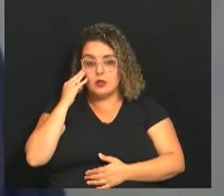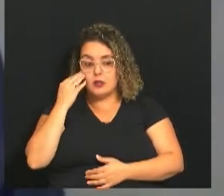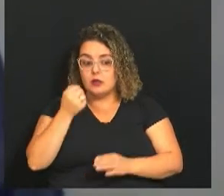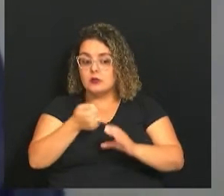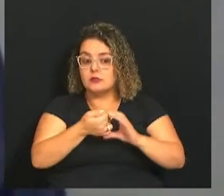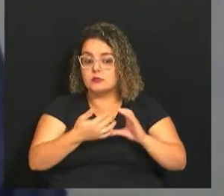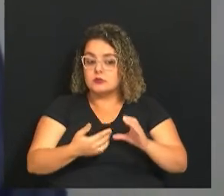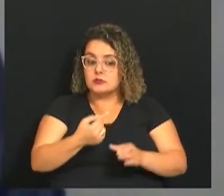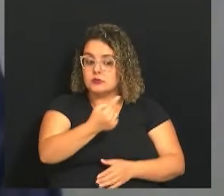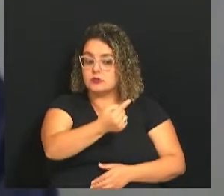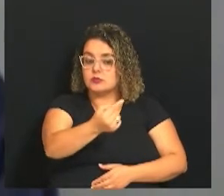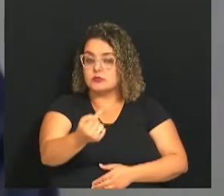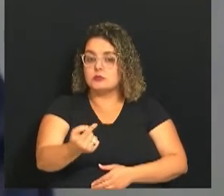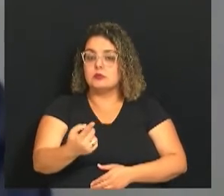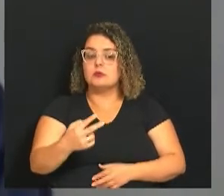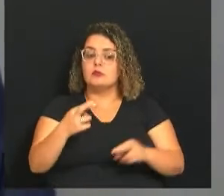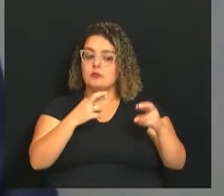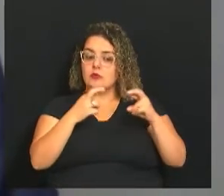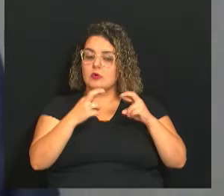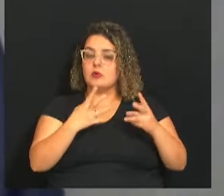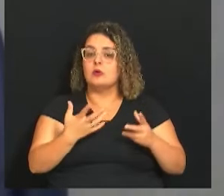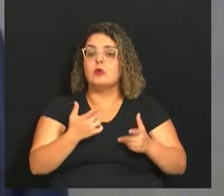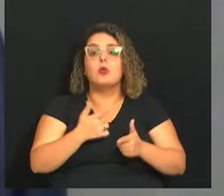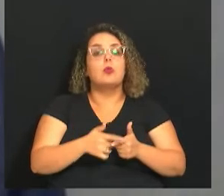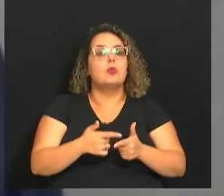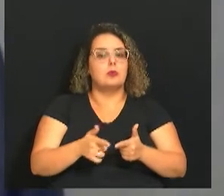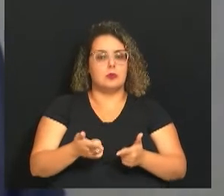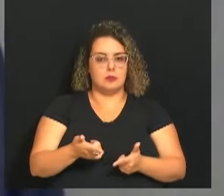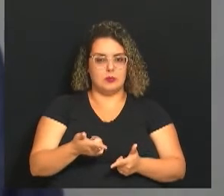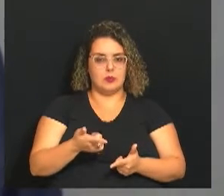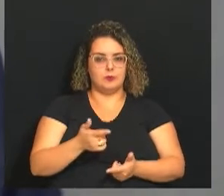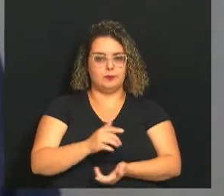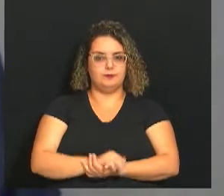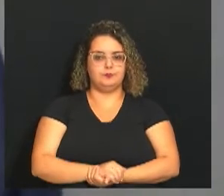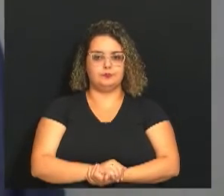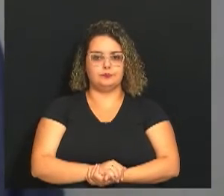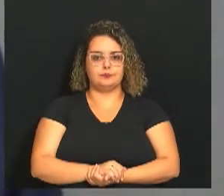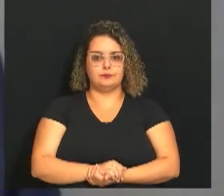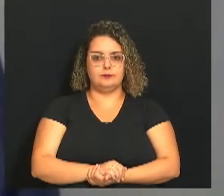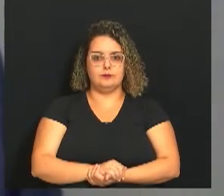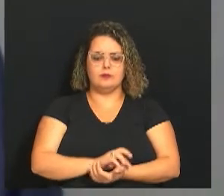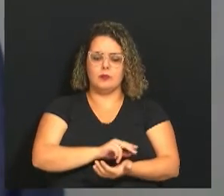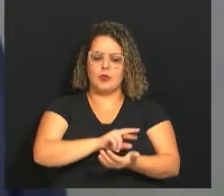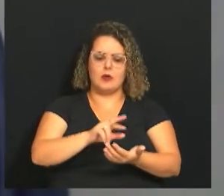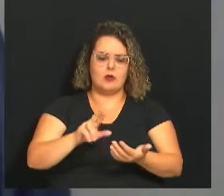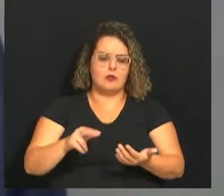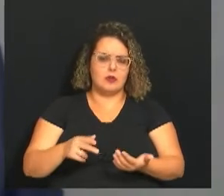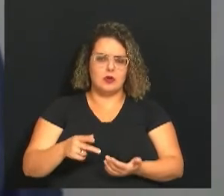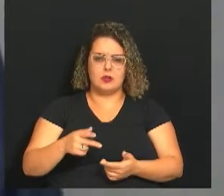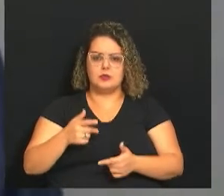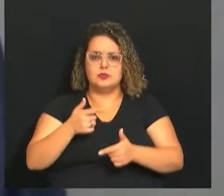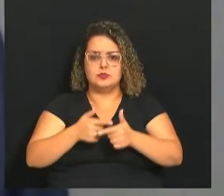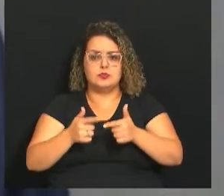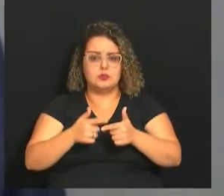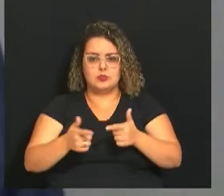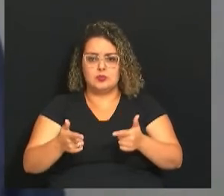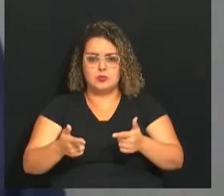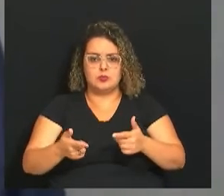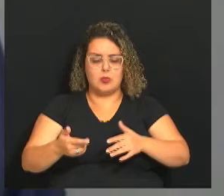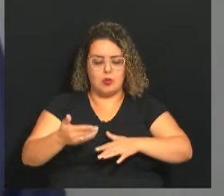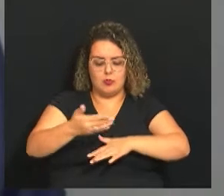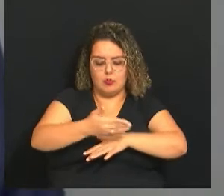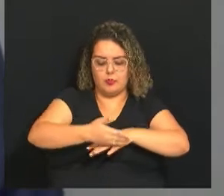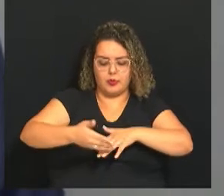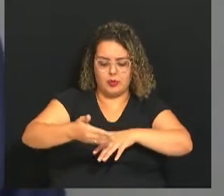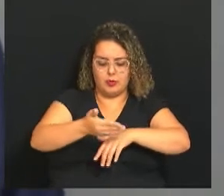funcionário e verificar se algum deles está com algum problema. Como eu mencionei, tem vários casos de amputação de dedo,